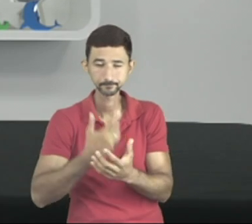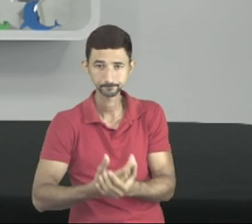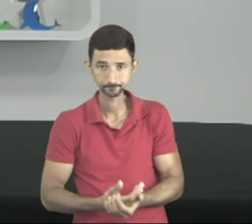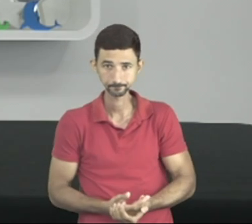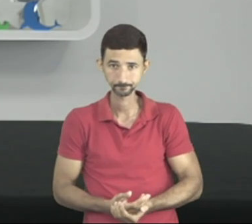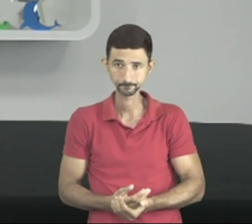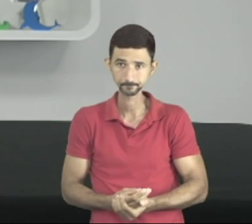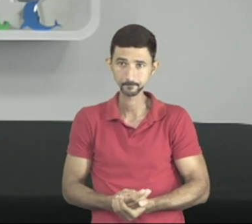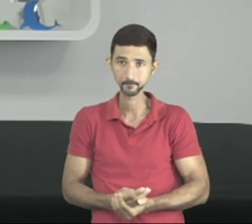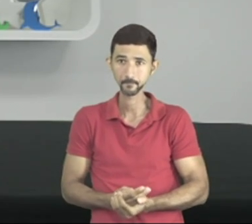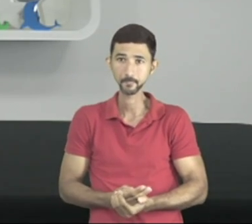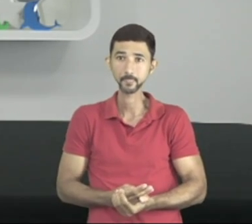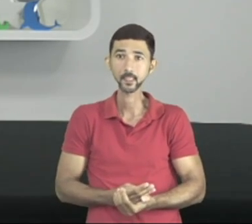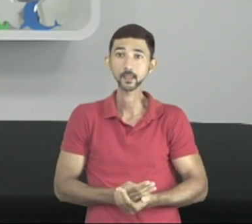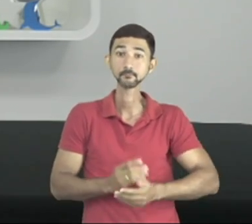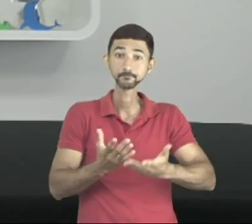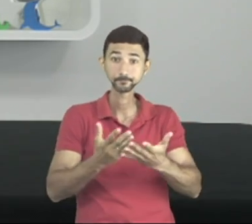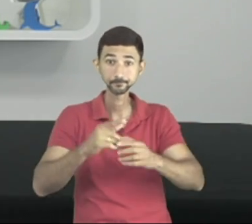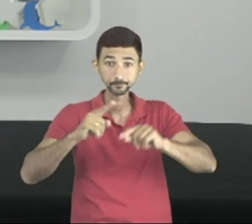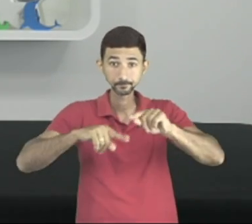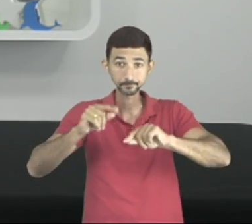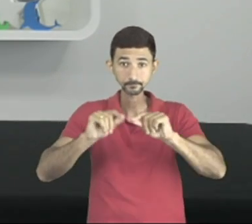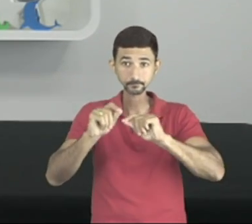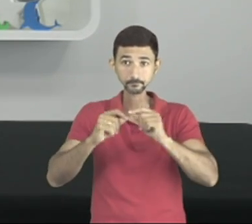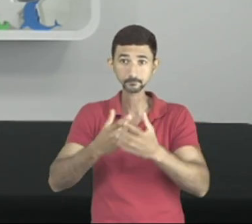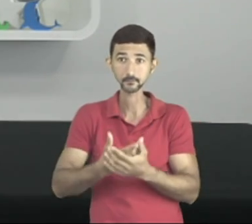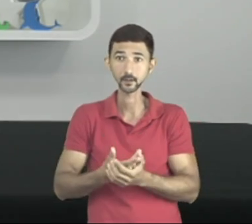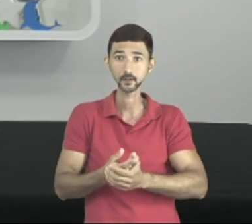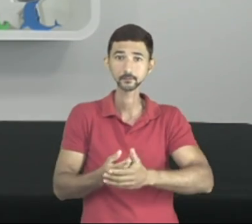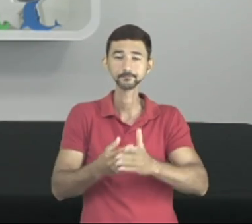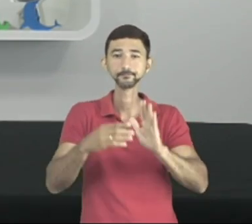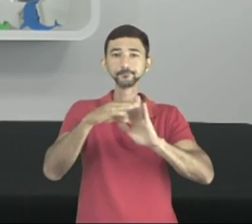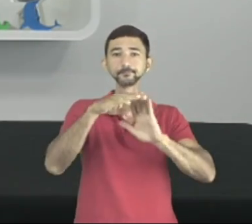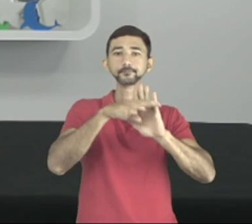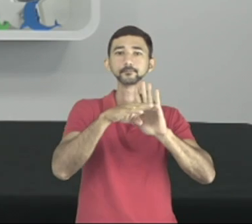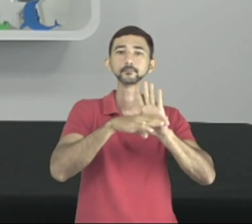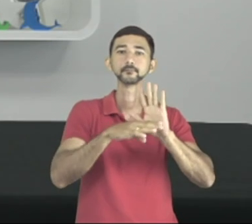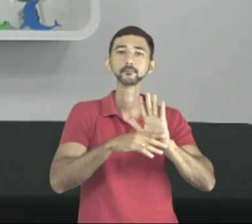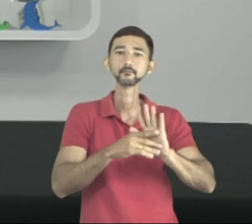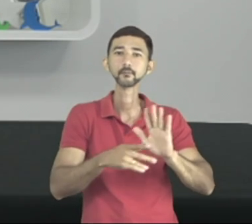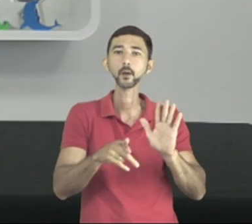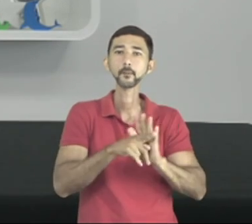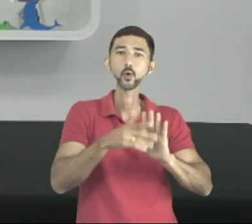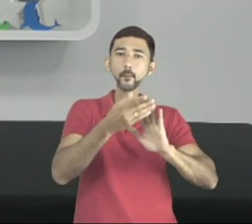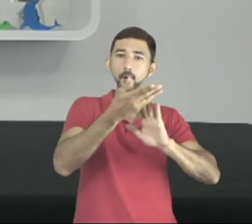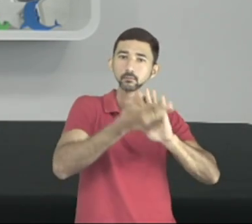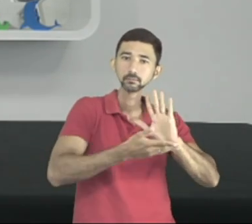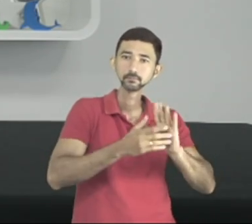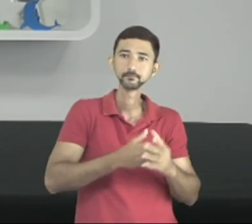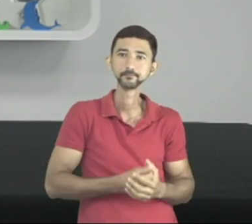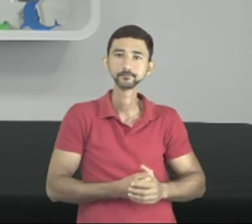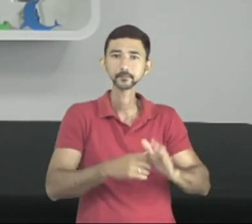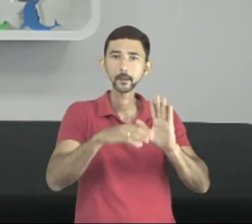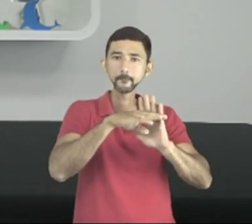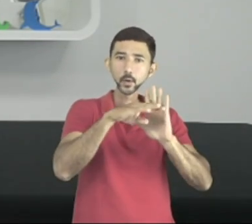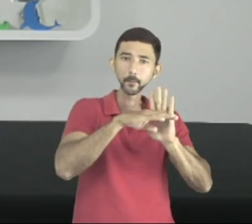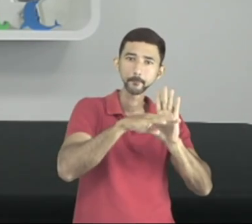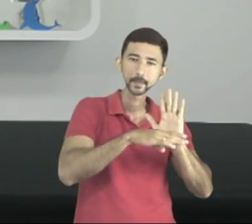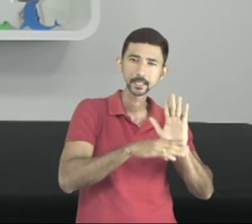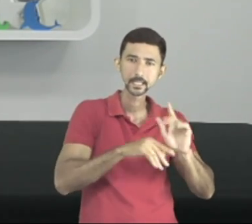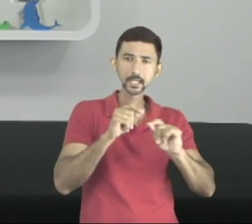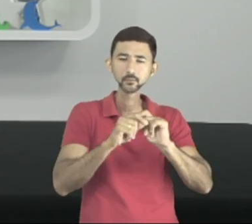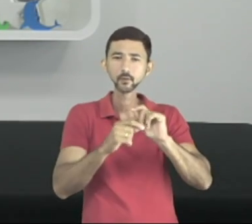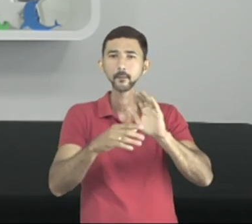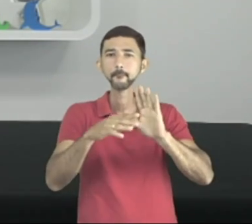mim. A matéria, ela vai ser classificada em função da sua propriedade. As propriedades da matéria